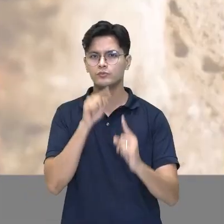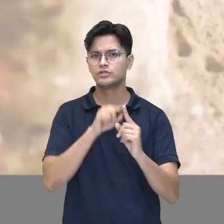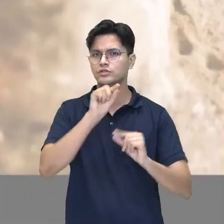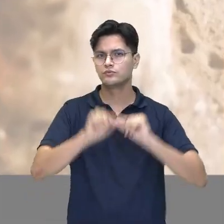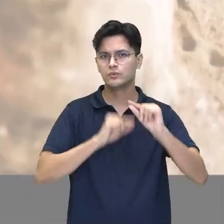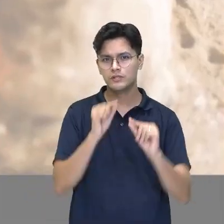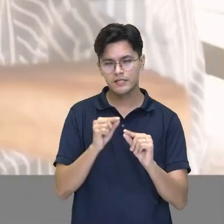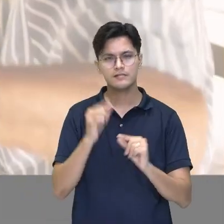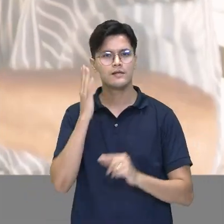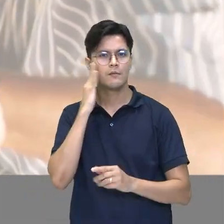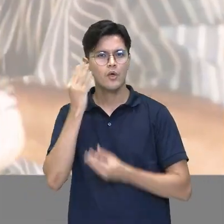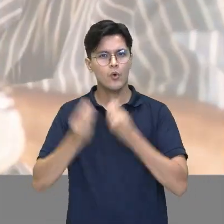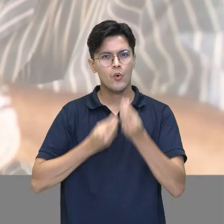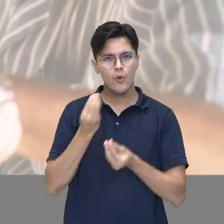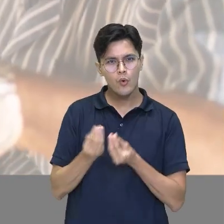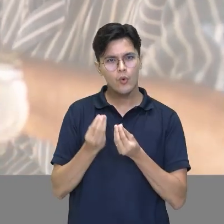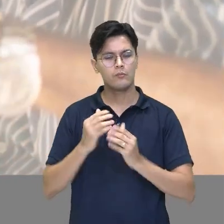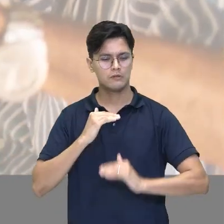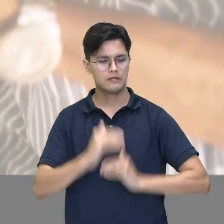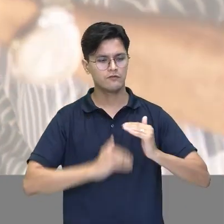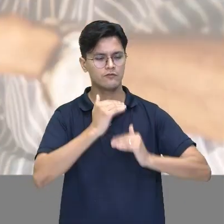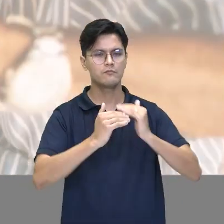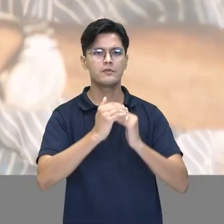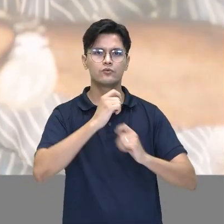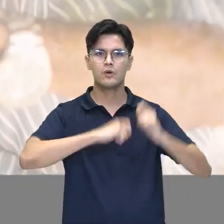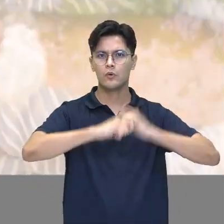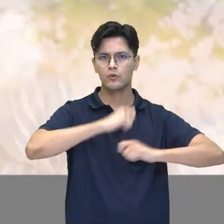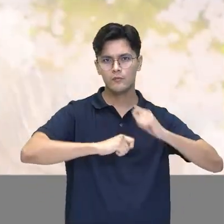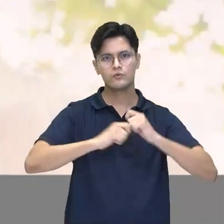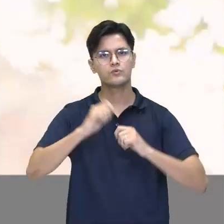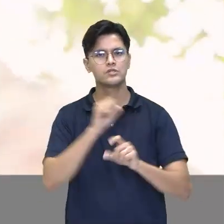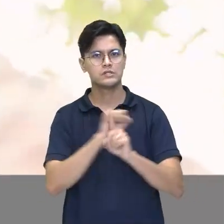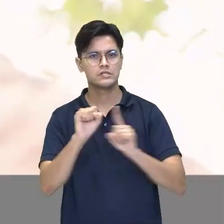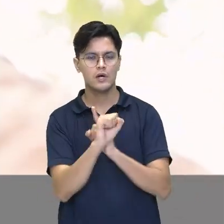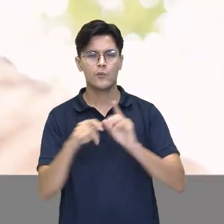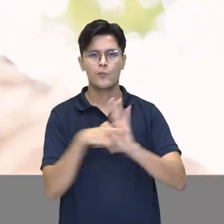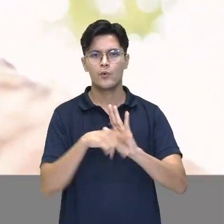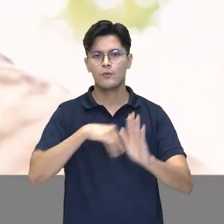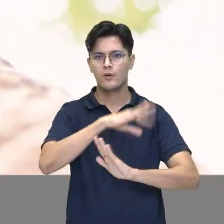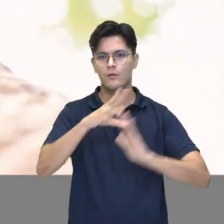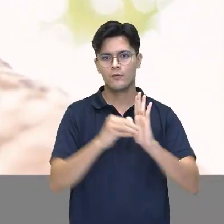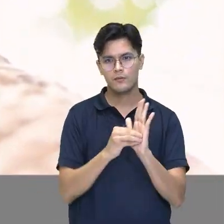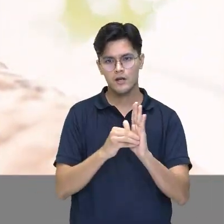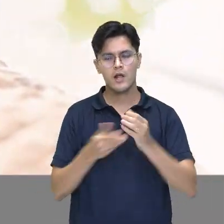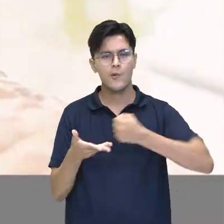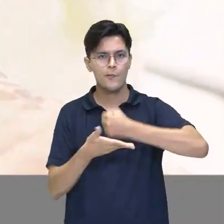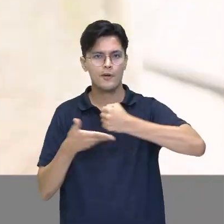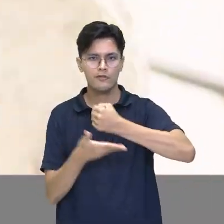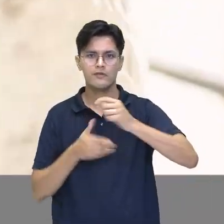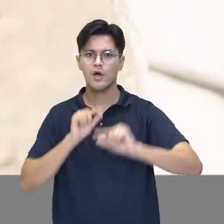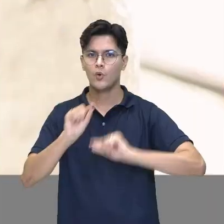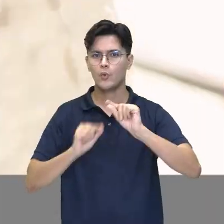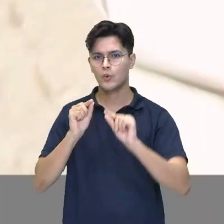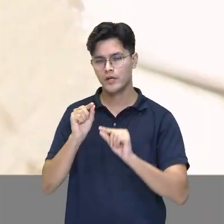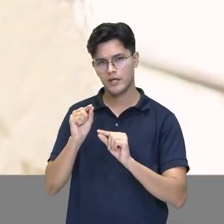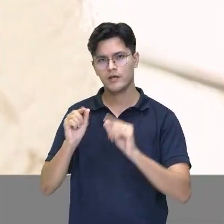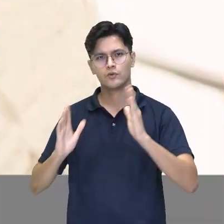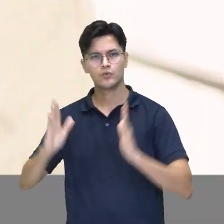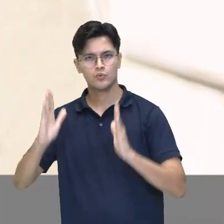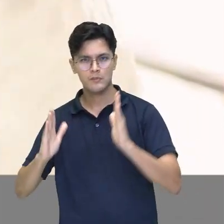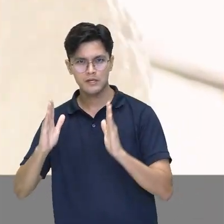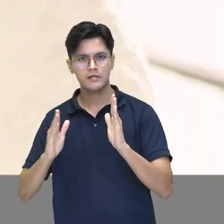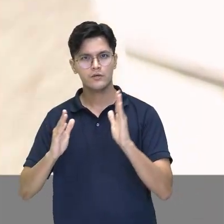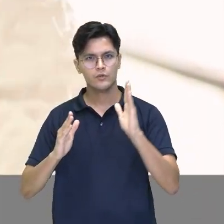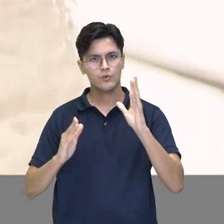Amazônia. Baseado no extrativismo da borracha nativa, extraída da Hevea brasiliensis, que proporcionou um período de